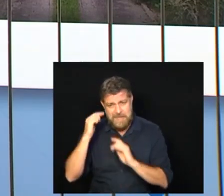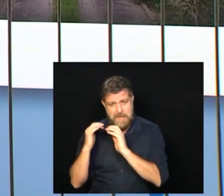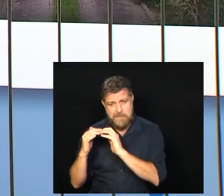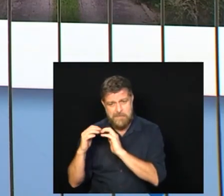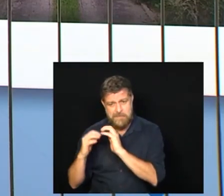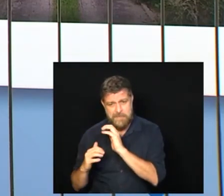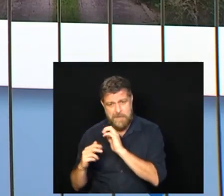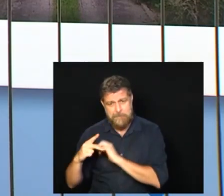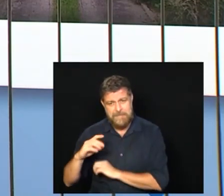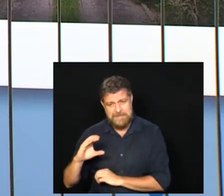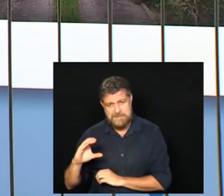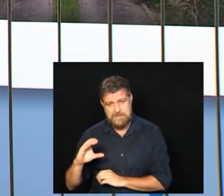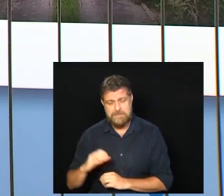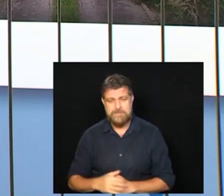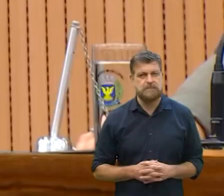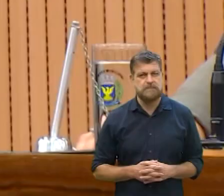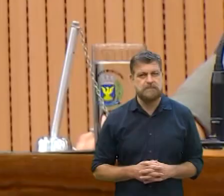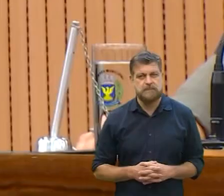paralisia cerebral.